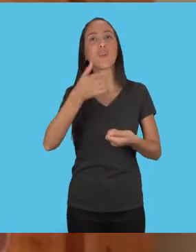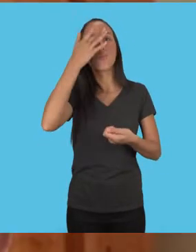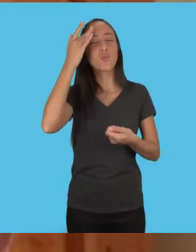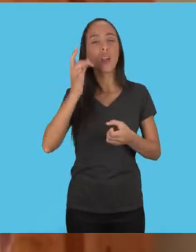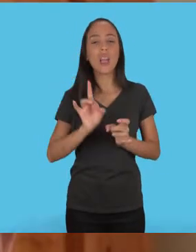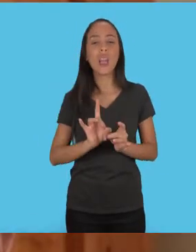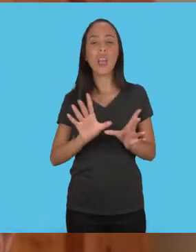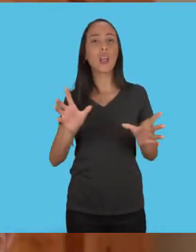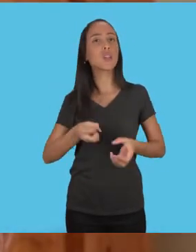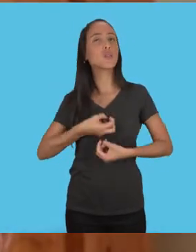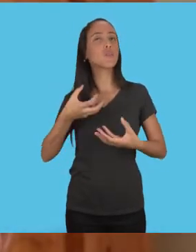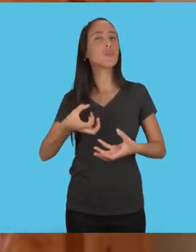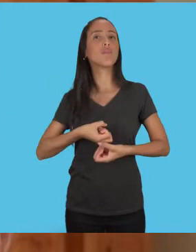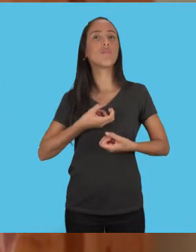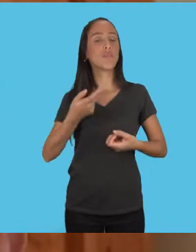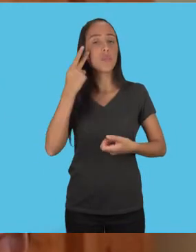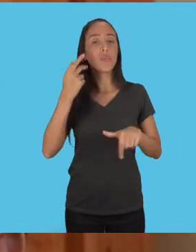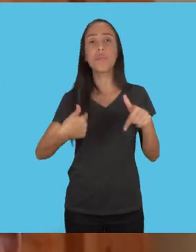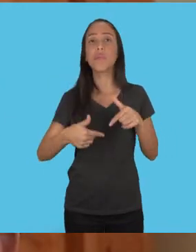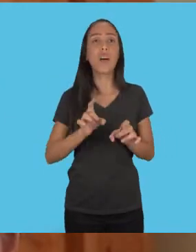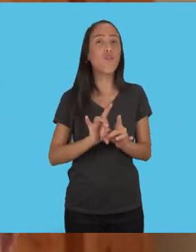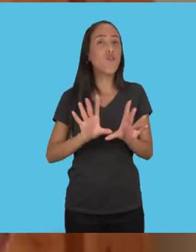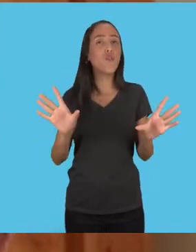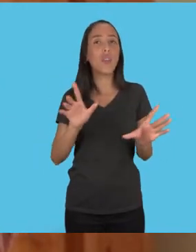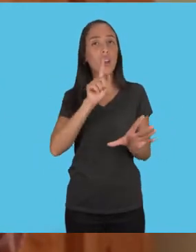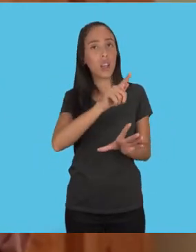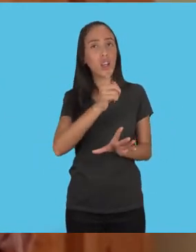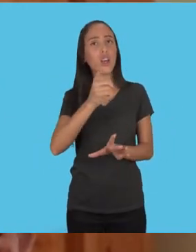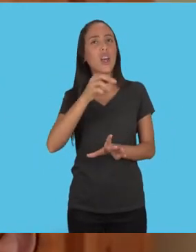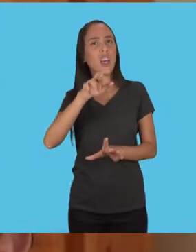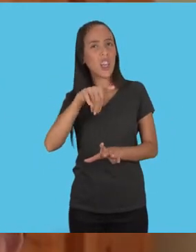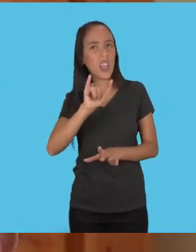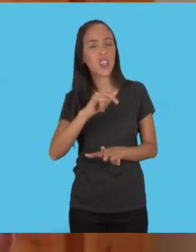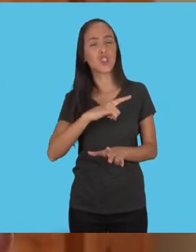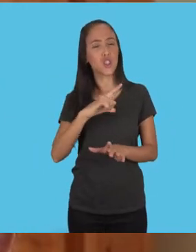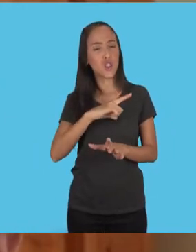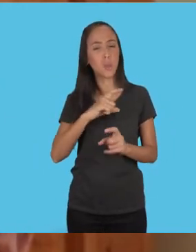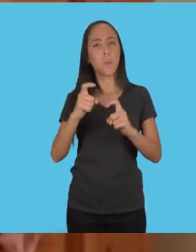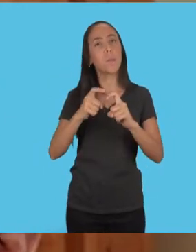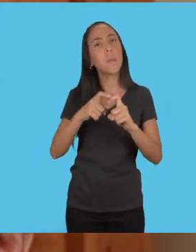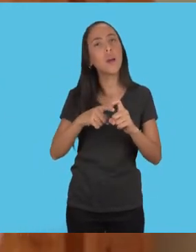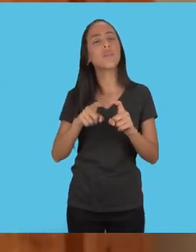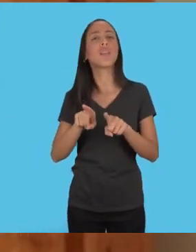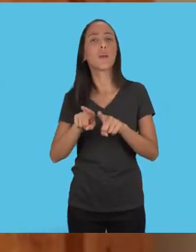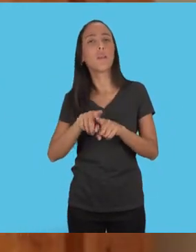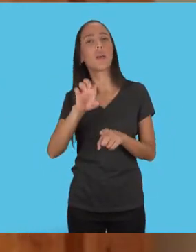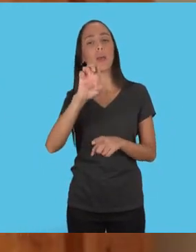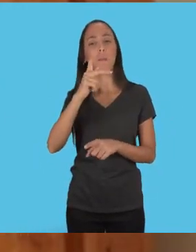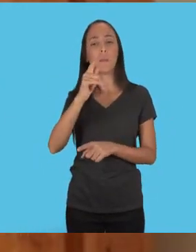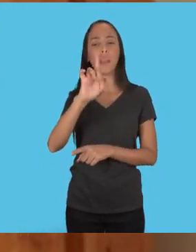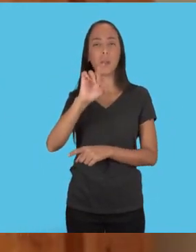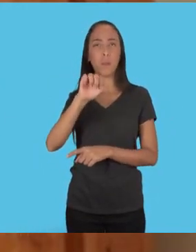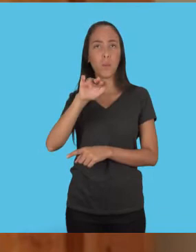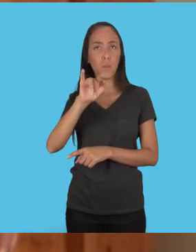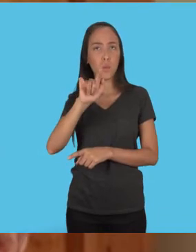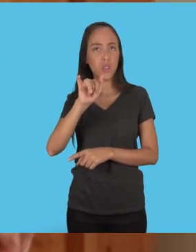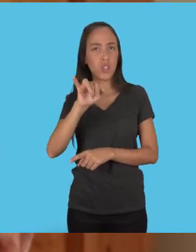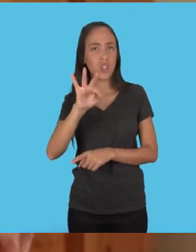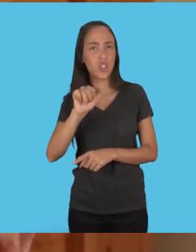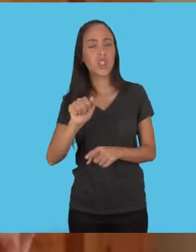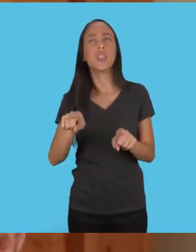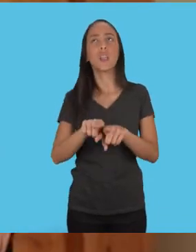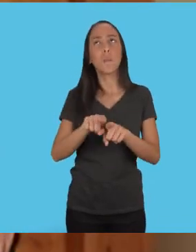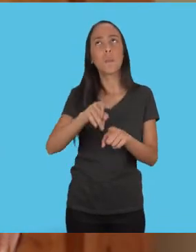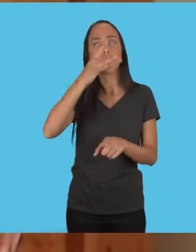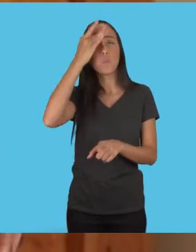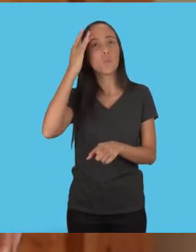trabalhar. Então, assim, o laboratório do Dr. Rey tinha médicos, tinha epidemiologistas, tinha parasitologistas,